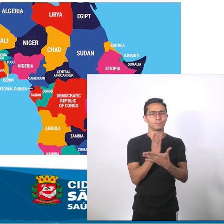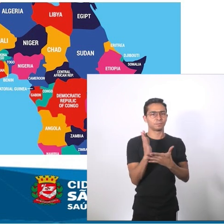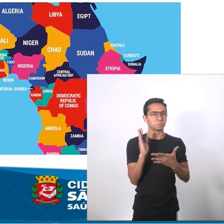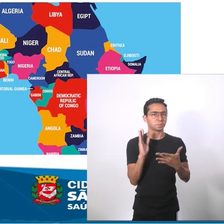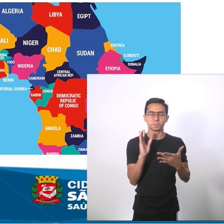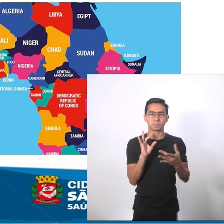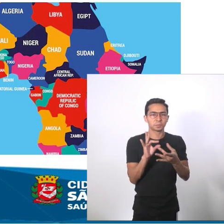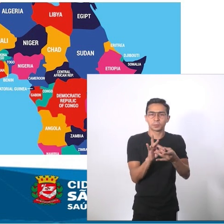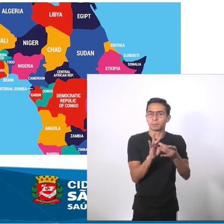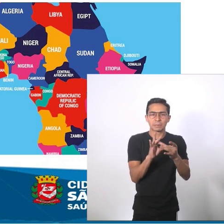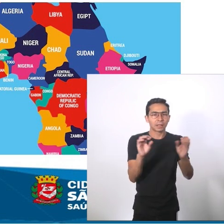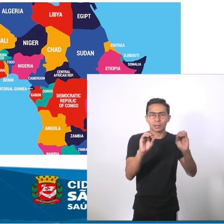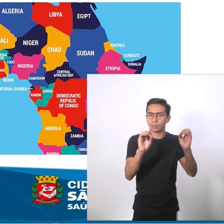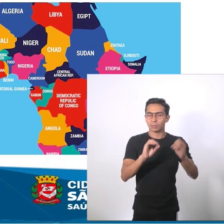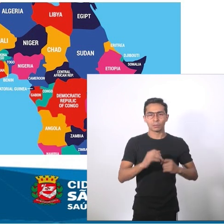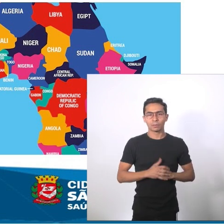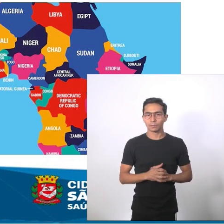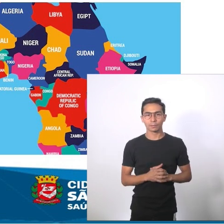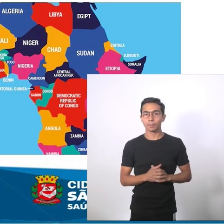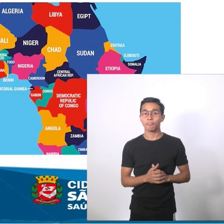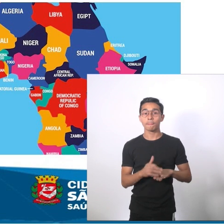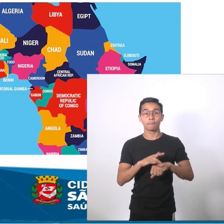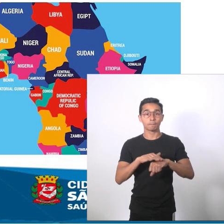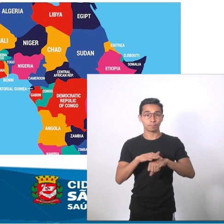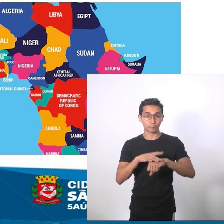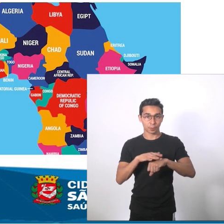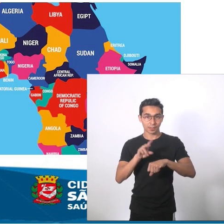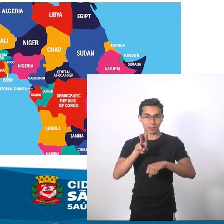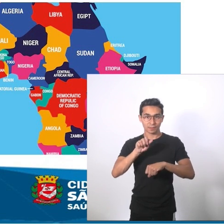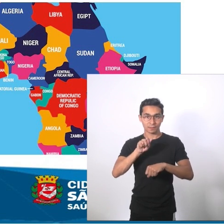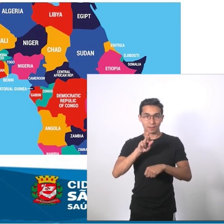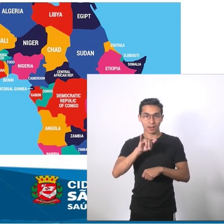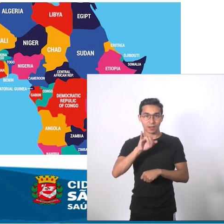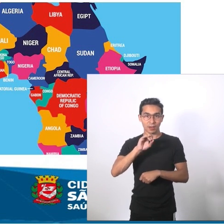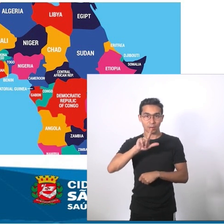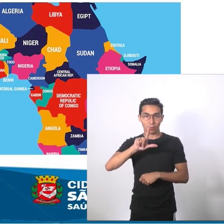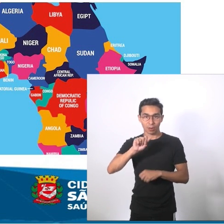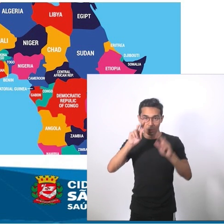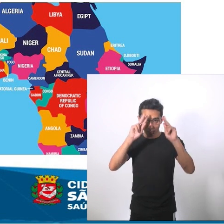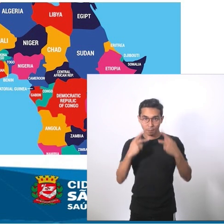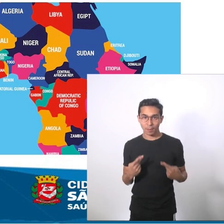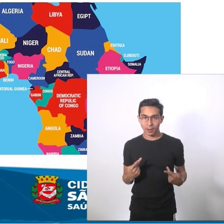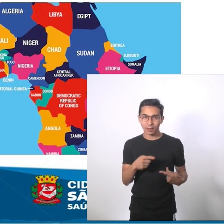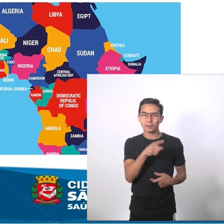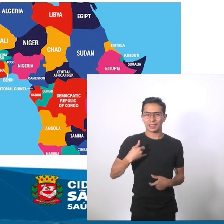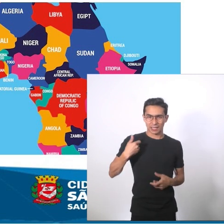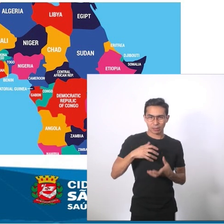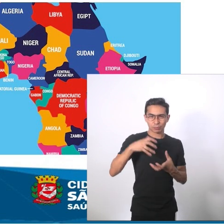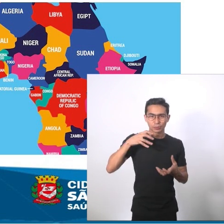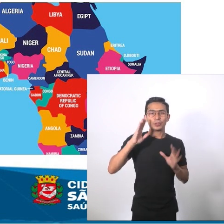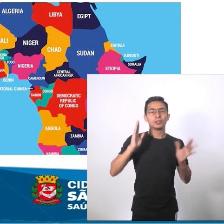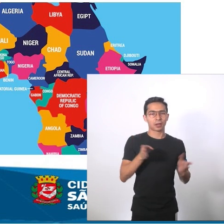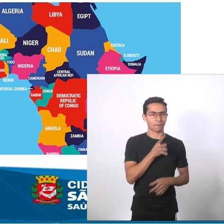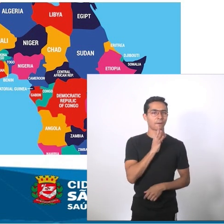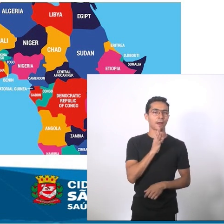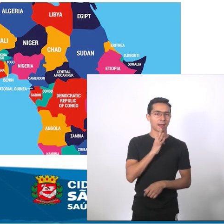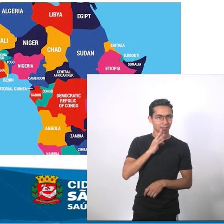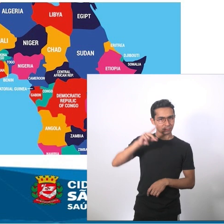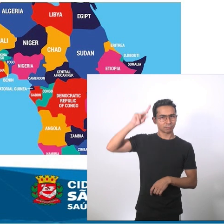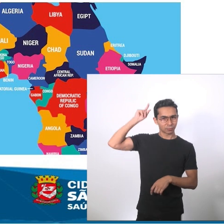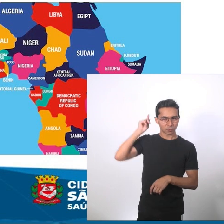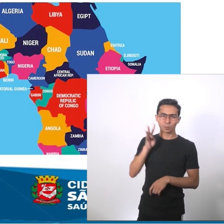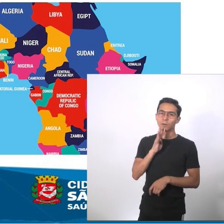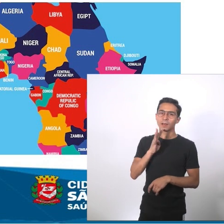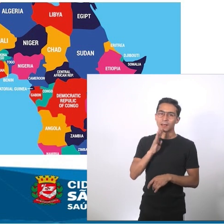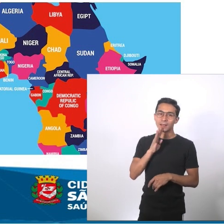essa doença, a varíola humana, para quem é um pouquinho mais sênior, eu diria, ela levou à morte de pelo menos 30% das pessoas acometidas